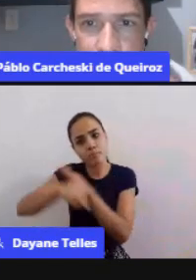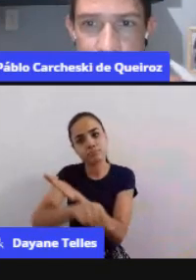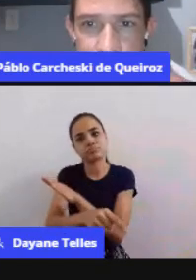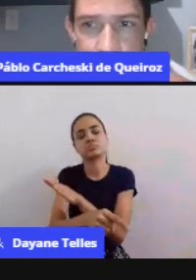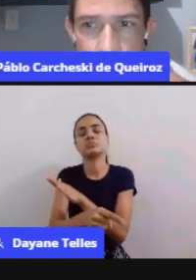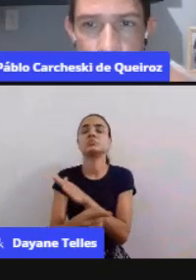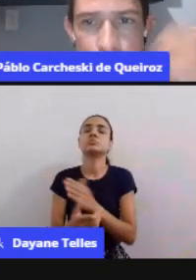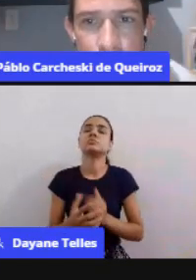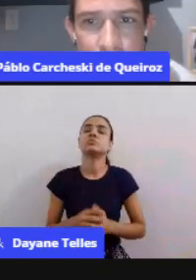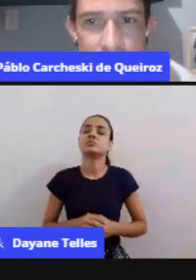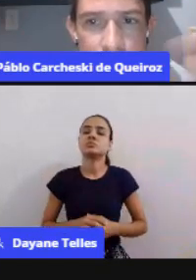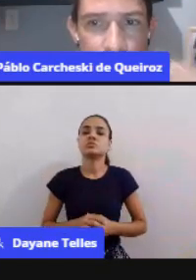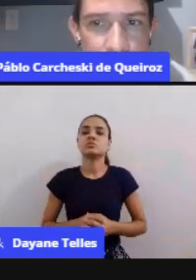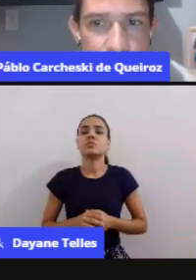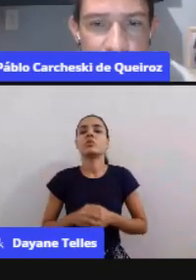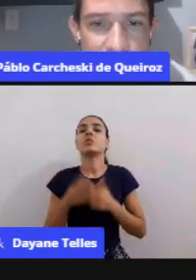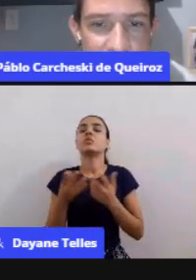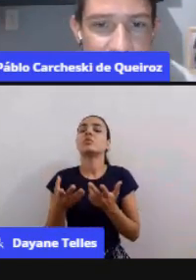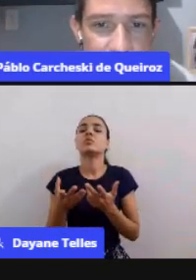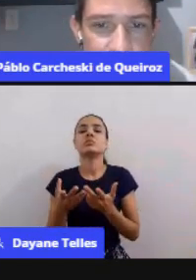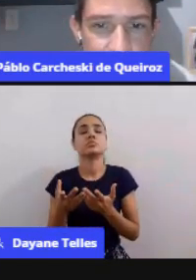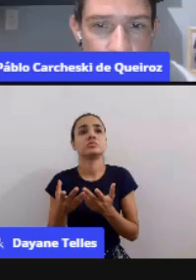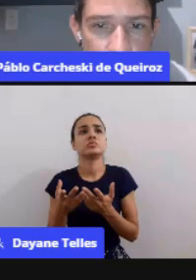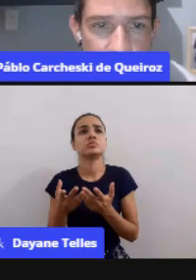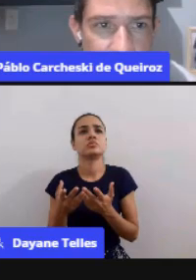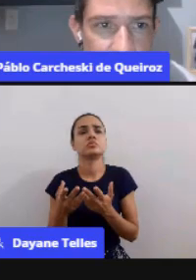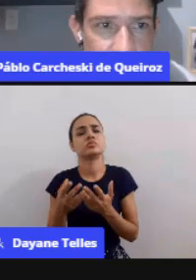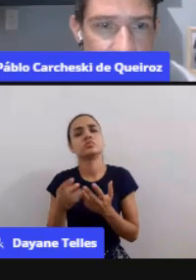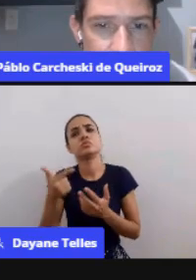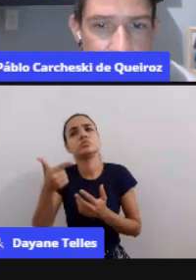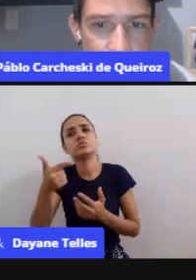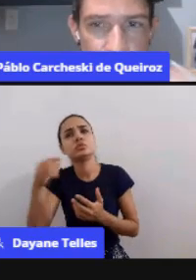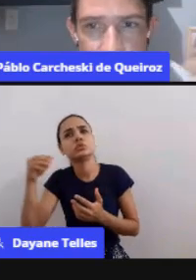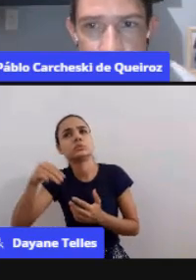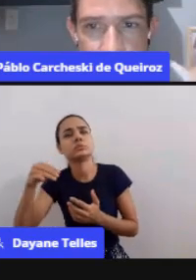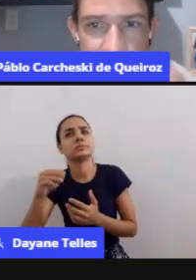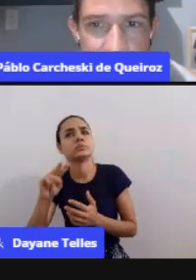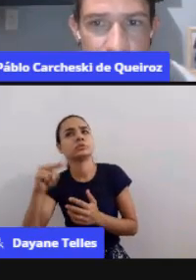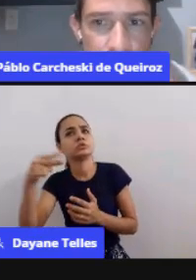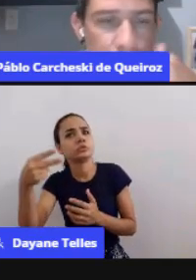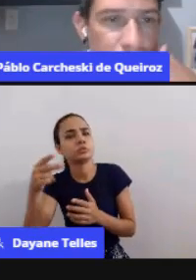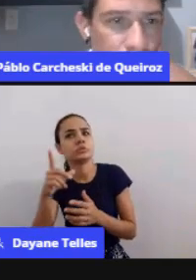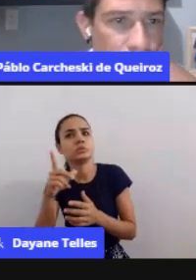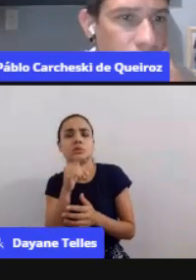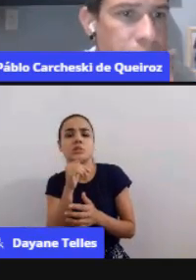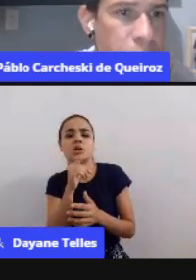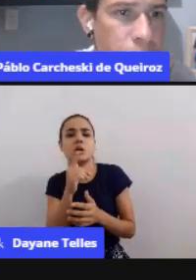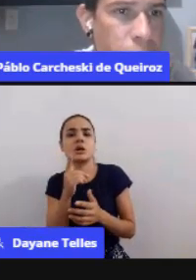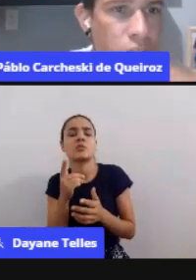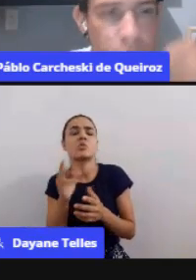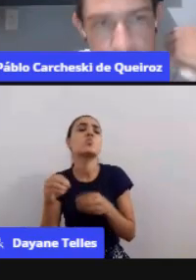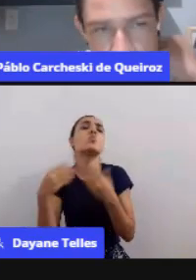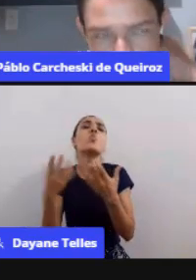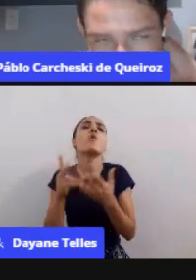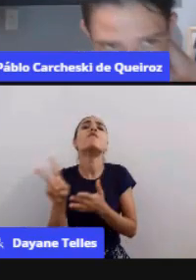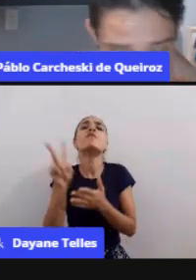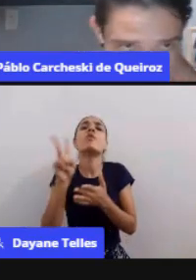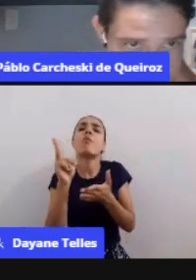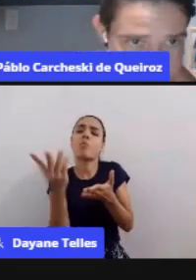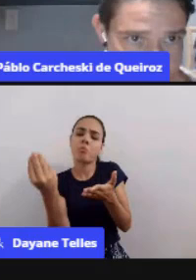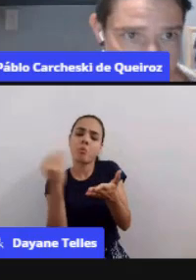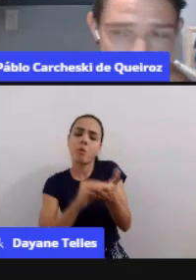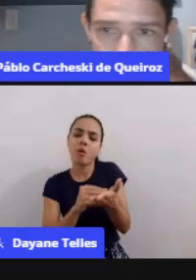cúbicos de água, né? Como que eu localizo as informações necessárias na fatura para fazer isso, né? Então, se você voltar o slide ali para mim, fazendo um favor, é